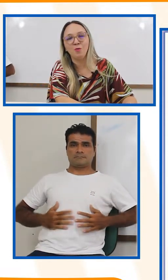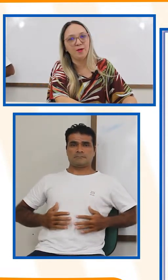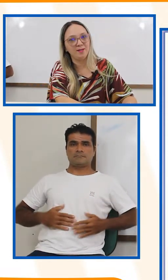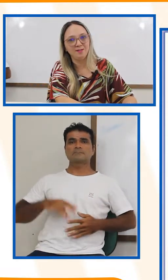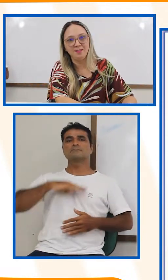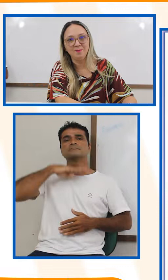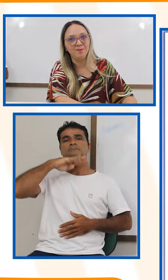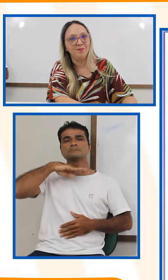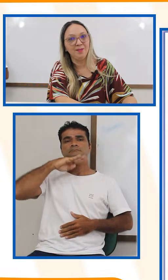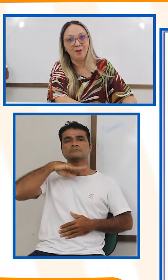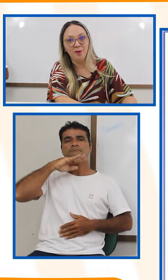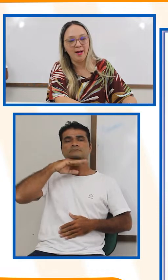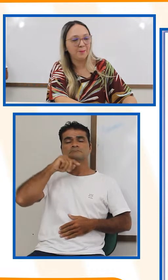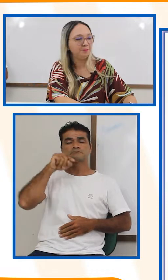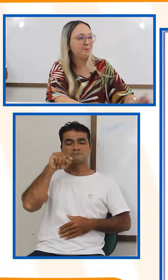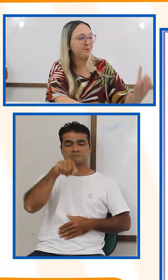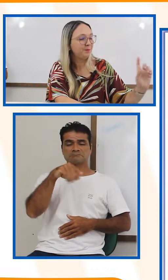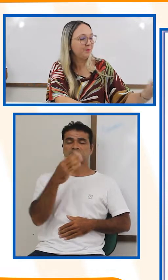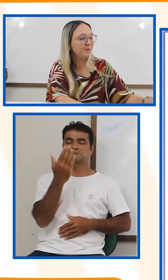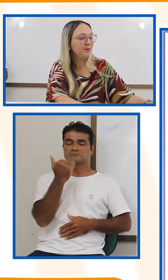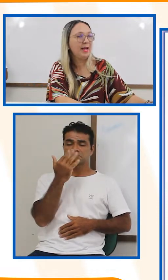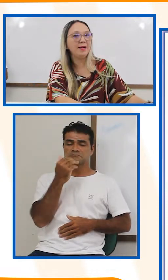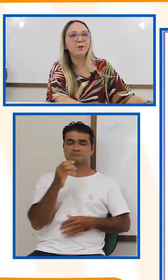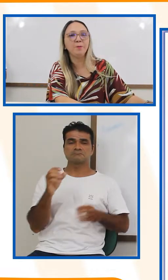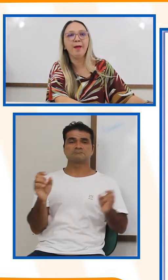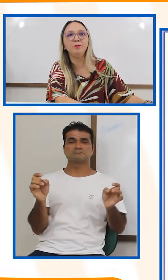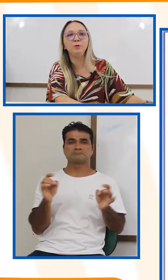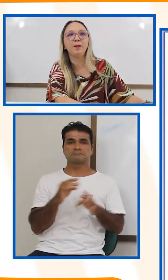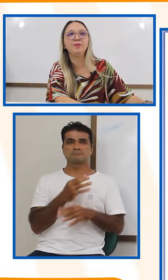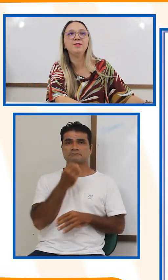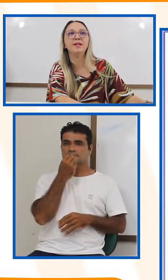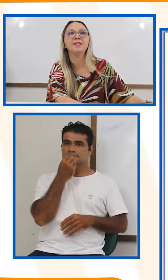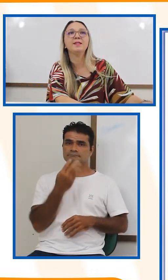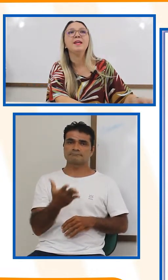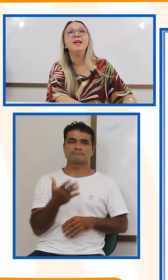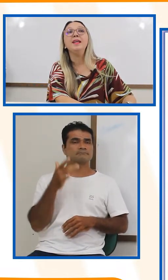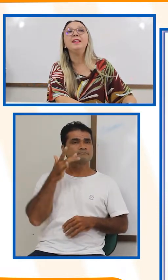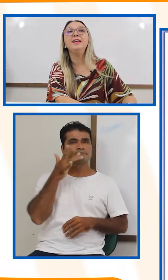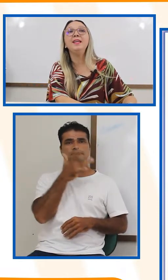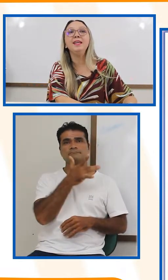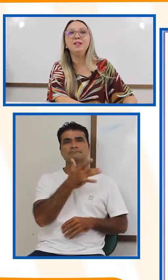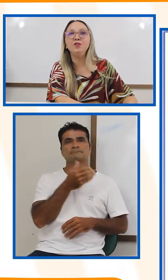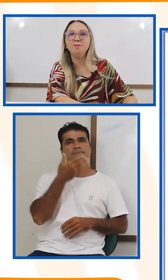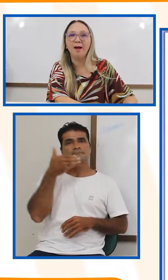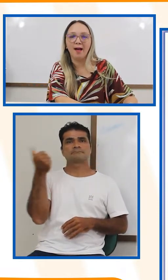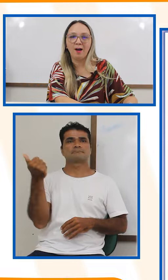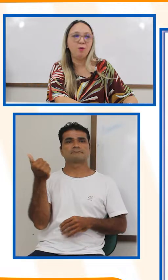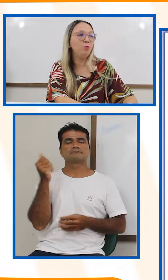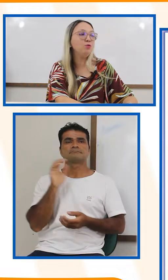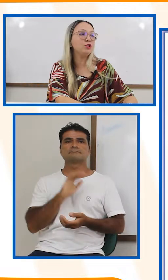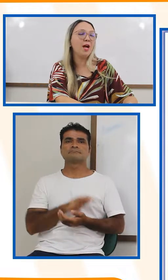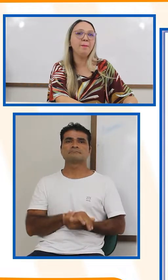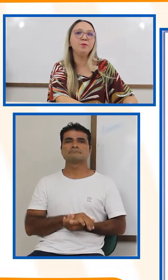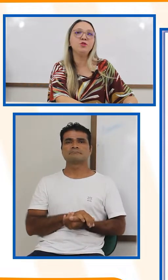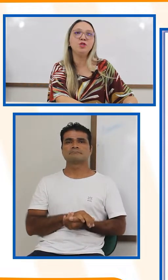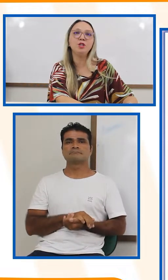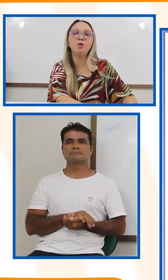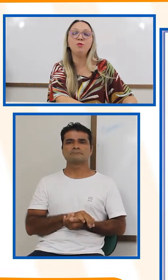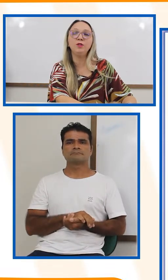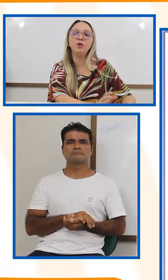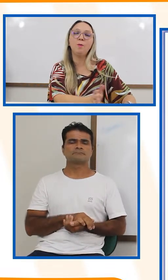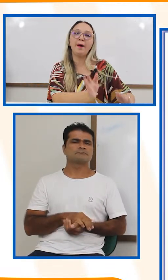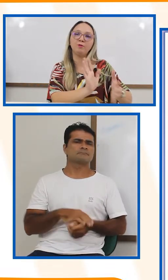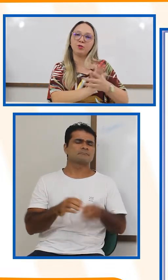Jantar como esse não há. Agora eu pergunto para vocês. Que animal o